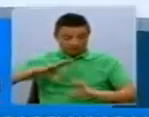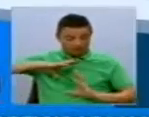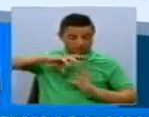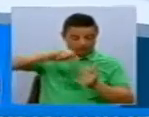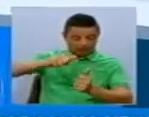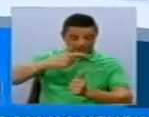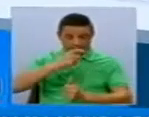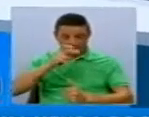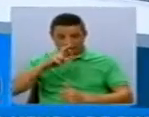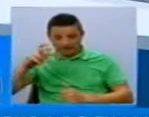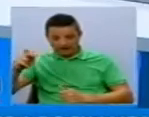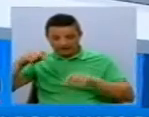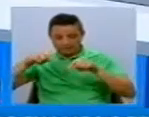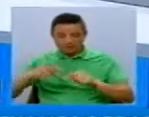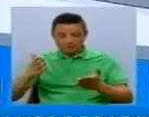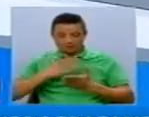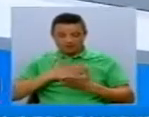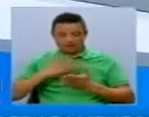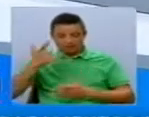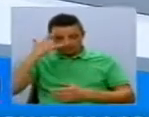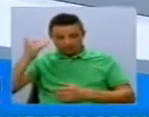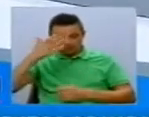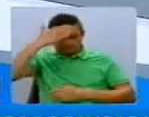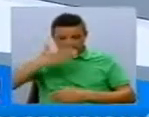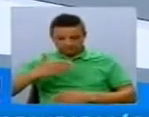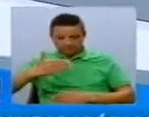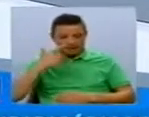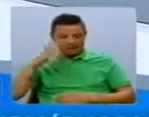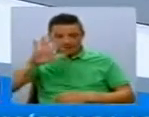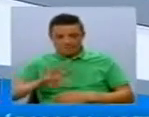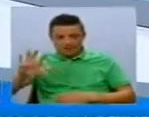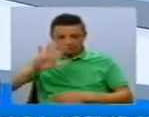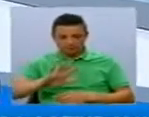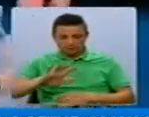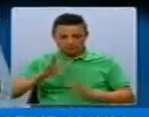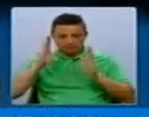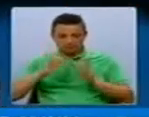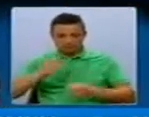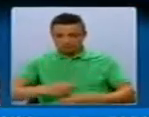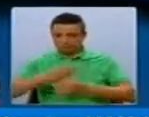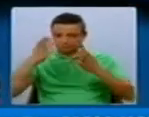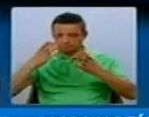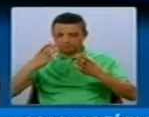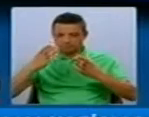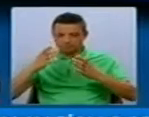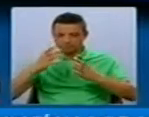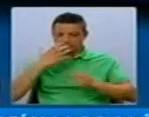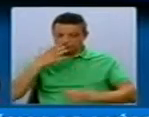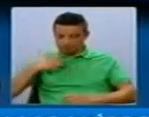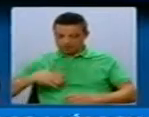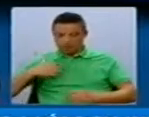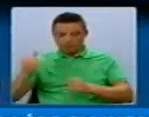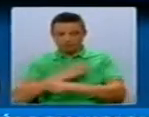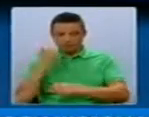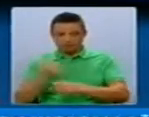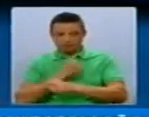que é que nos trazes hoje como a sugestão da semana, a imagem da semana? Ora, nós já trouxemos aqui várias vezes, com orgulho, o trabalho